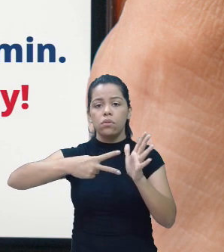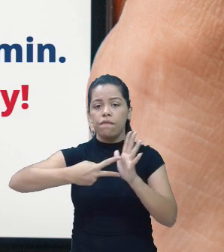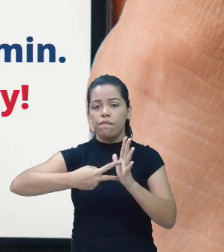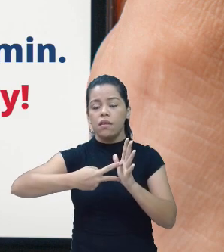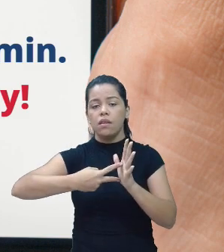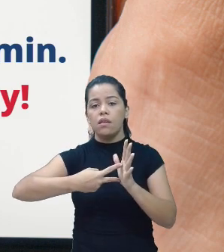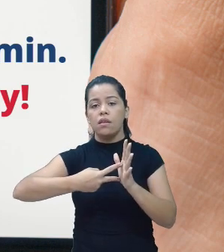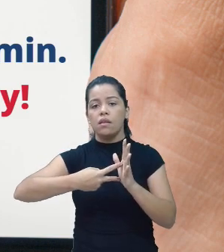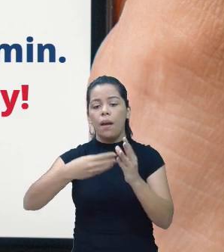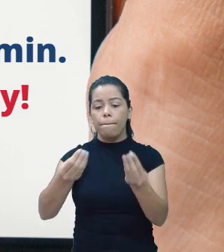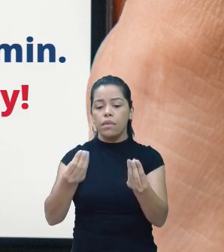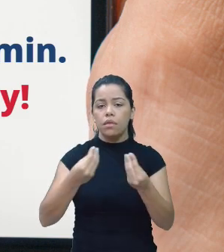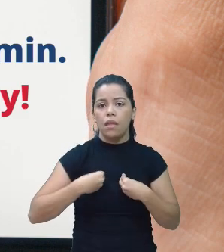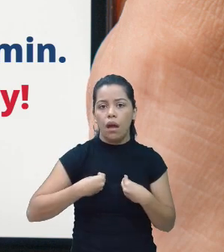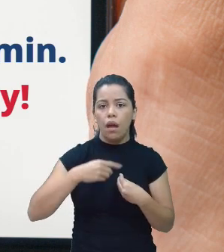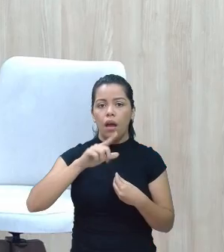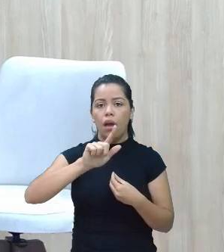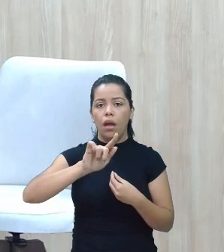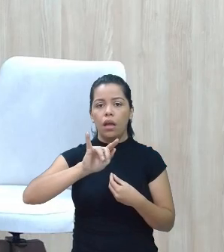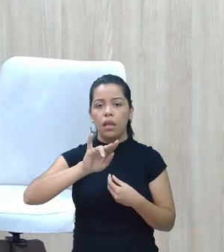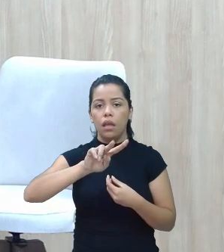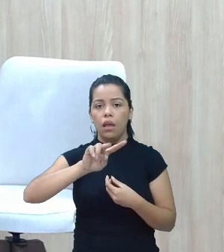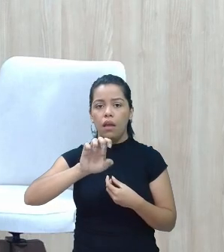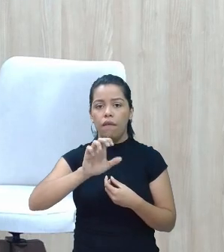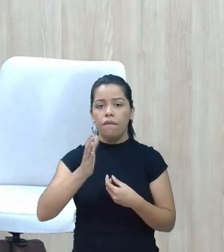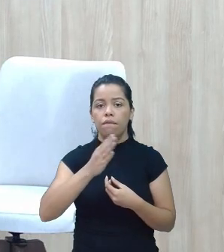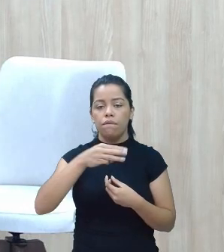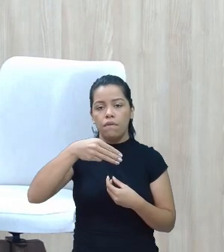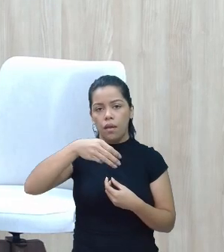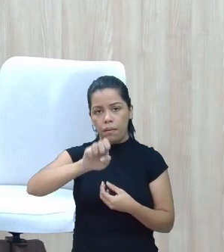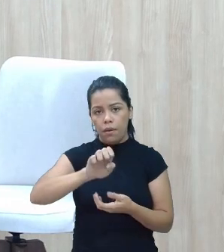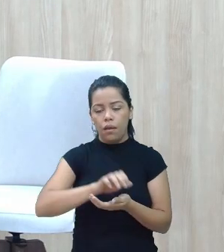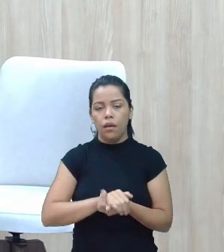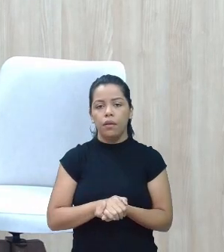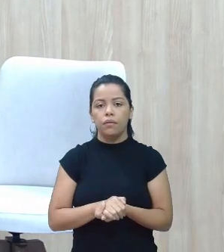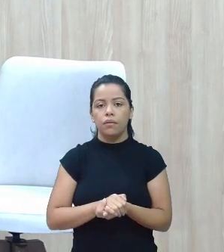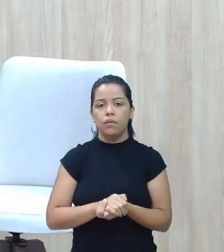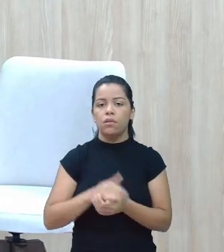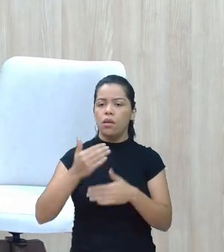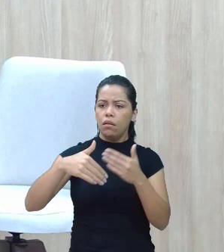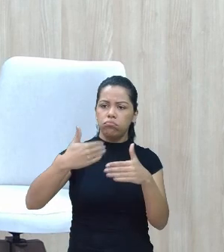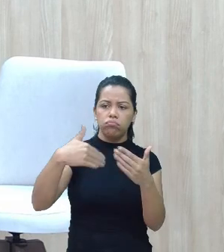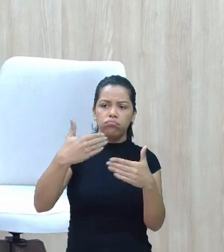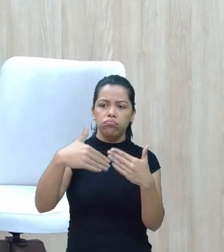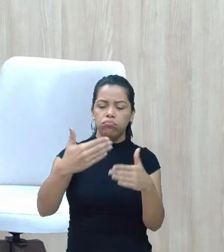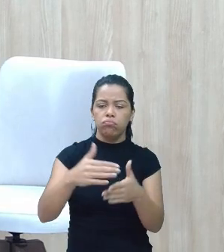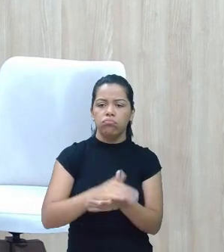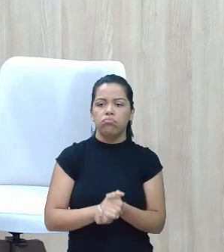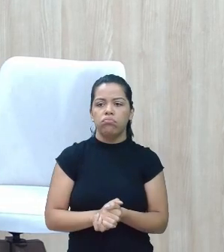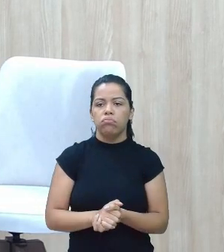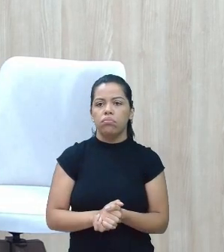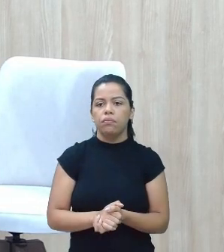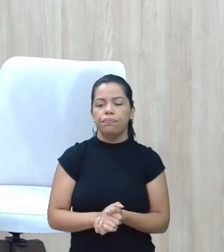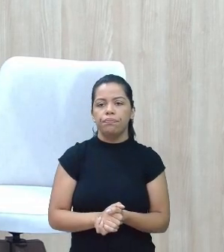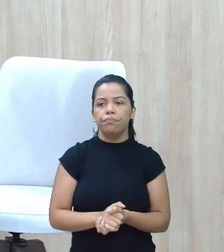you, está sendo expresso pelo vogal U, que é você em inglês, you, e assim vai.